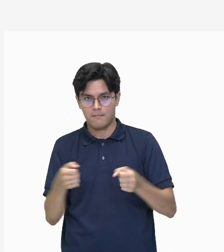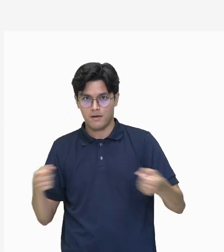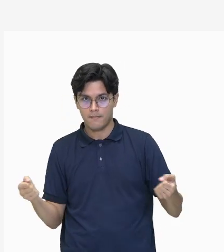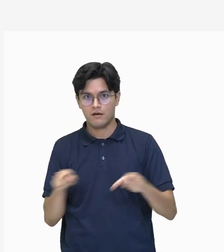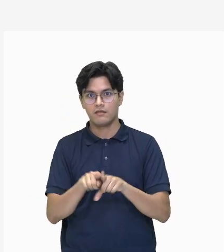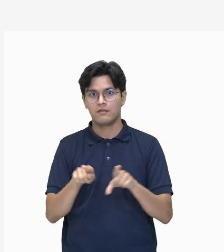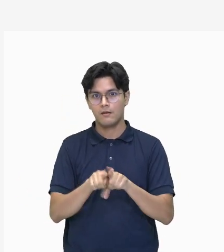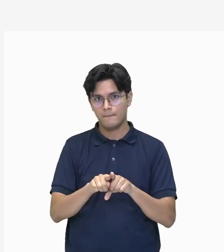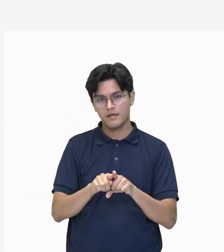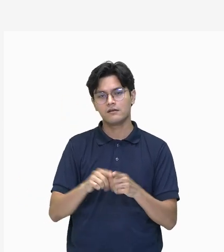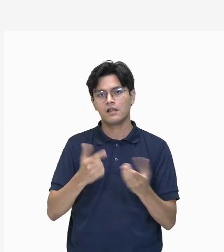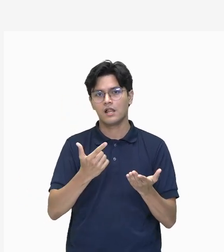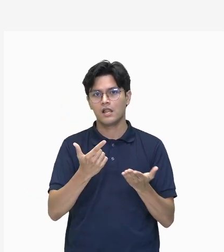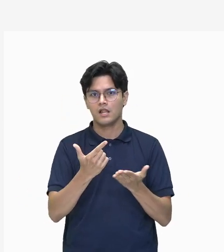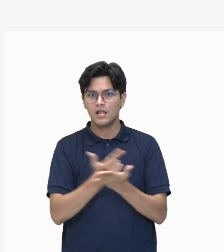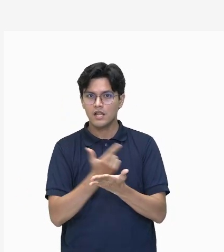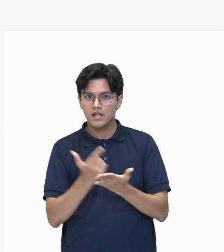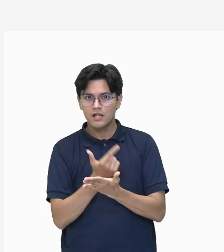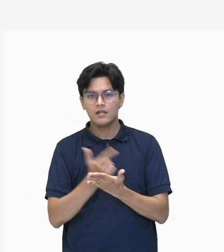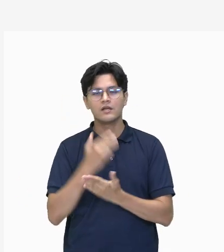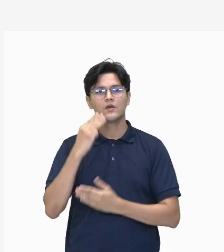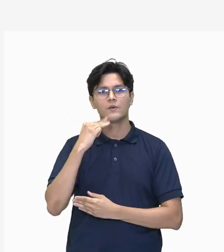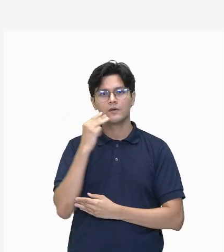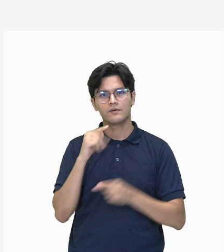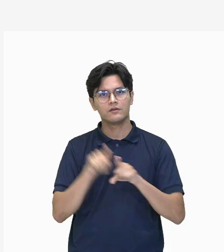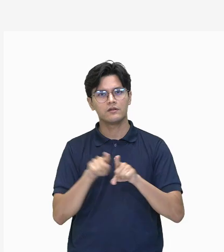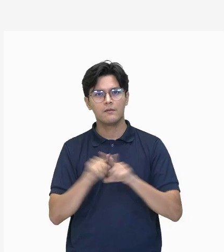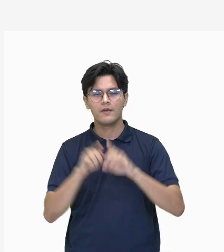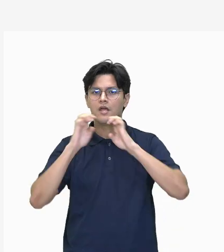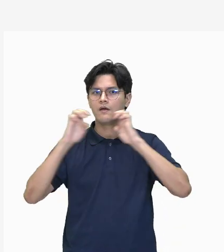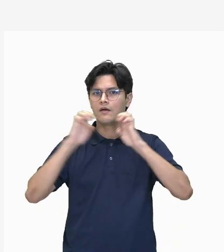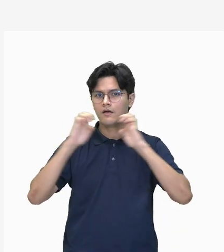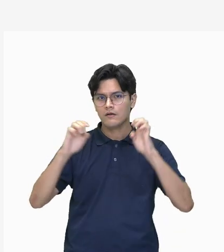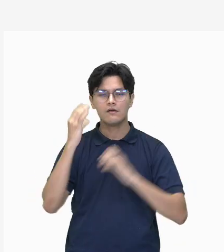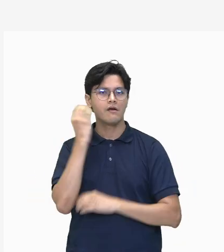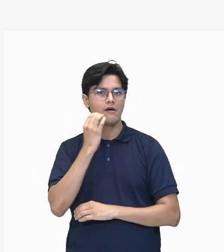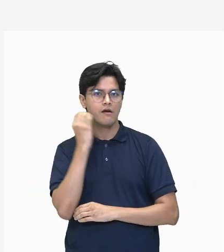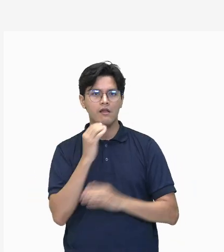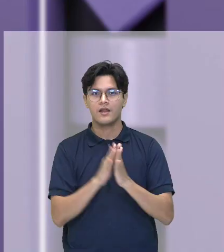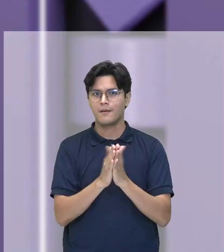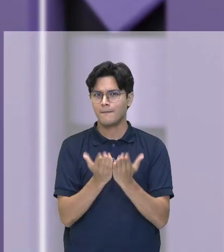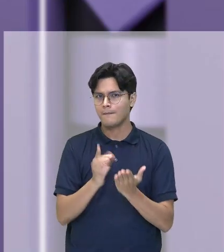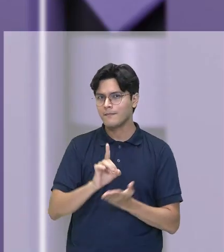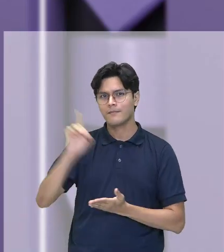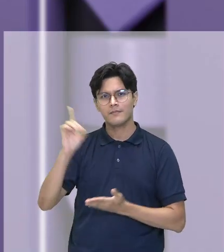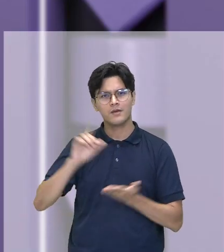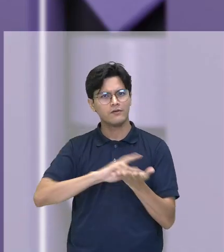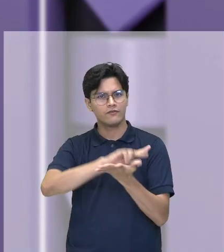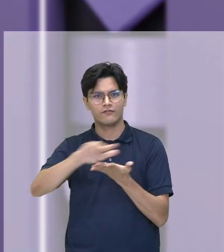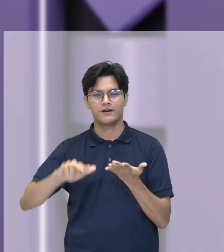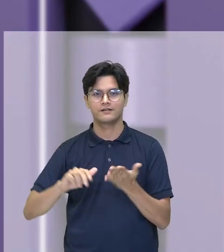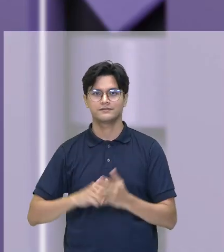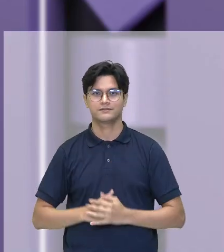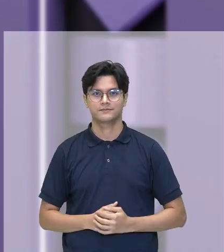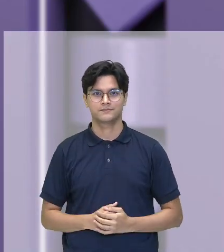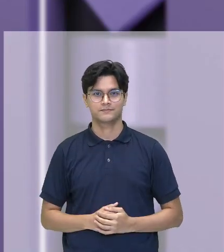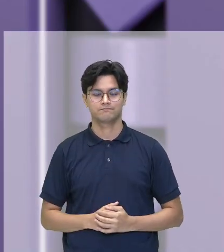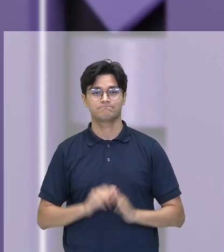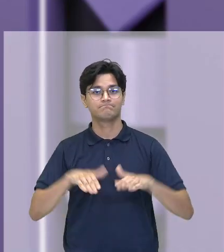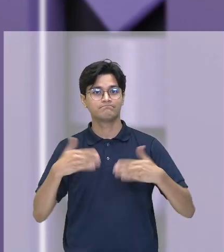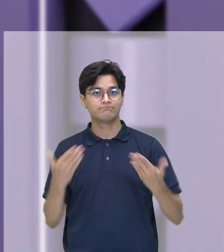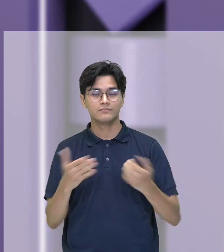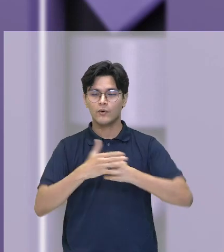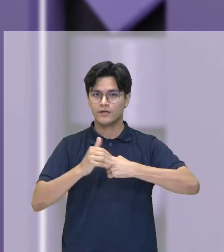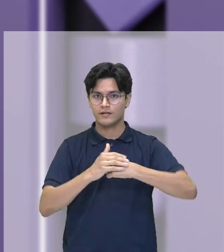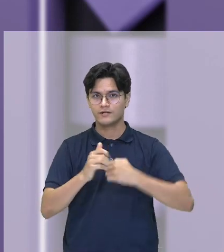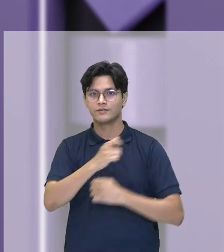dos Mormons, o Evangelho segundo Allan Kardec, a Bíblia e outros escritos sagrados. Então, meu caro aluno, minha